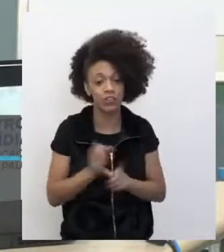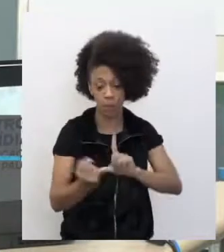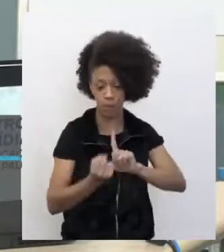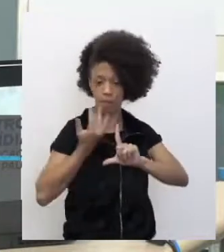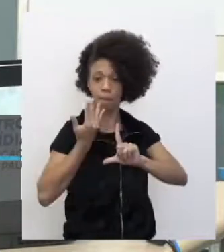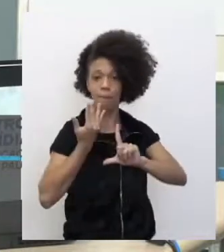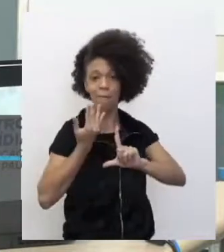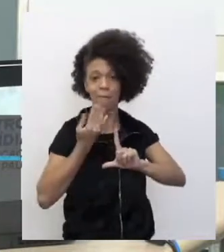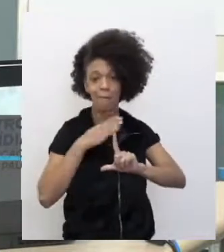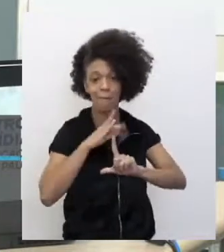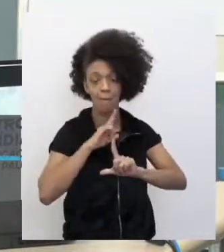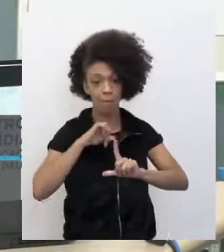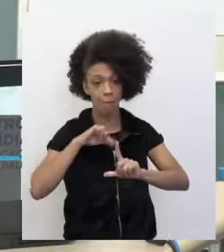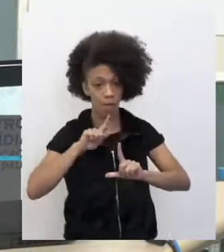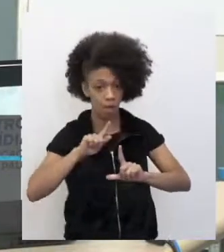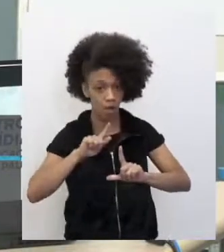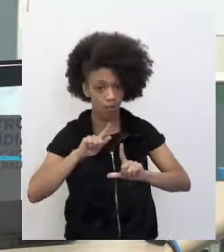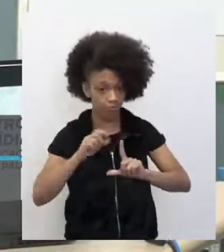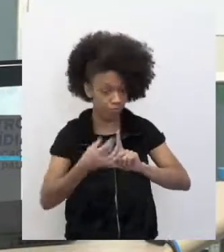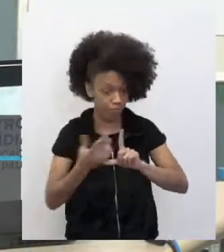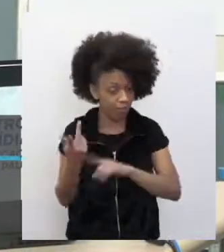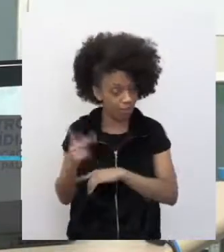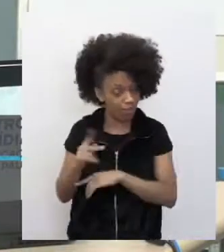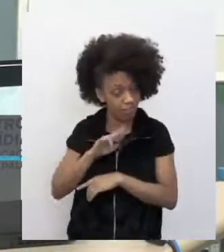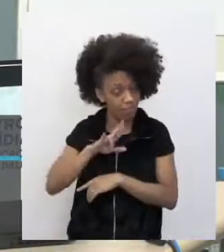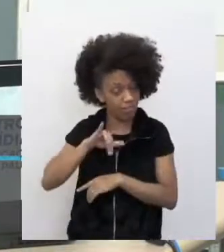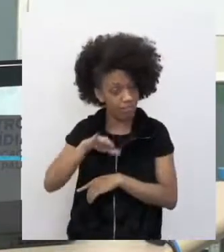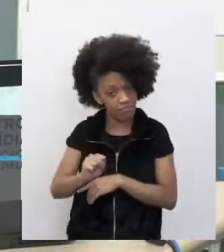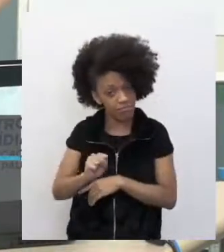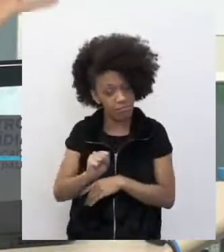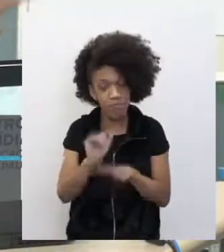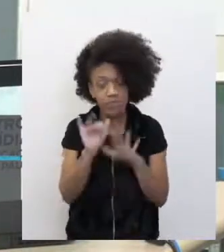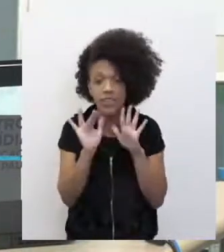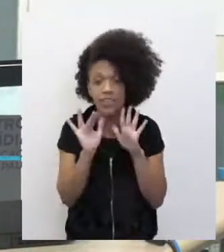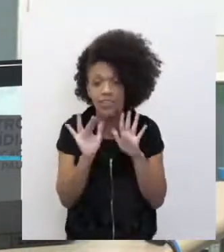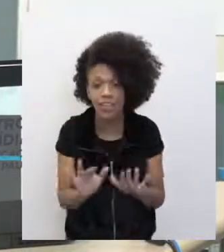dela. Olha só, gente, por